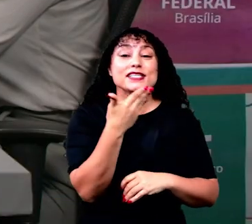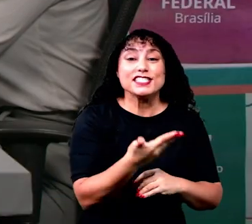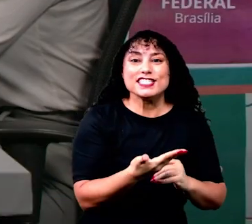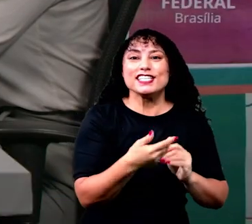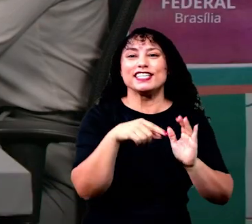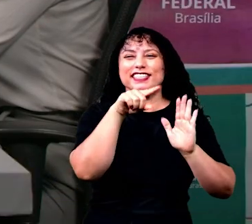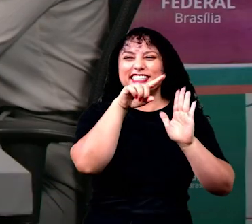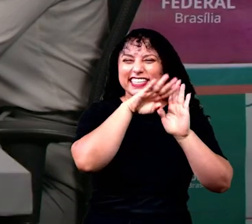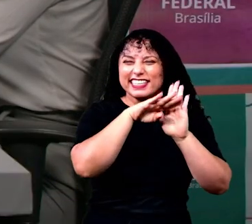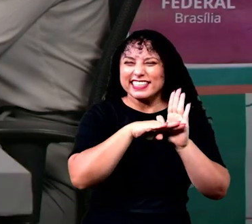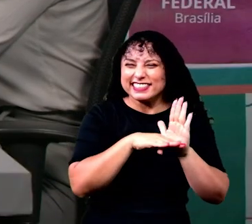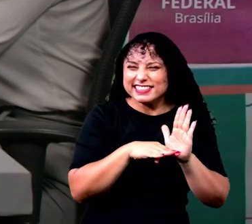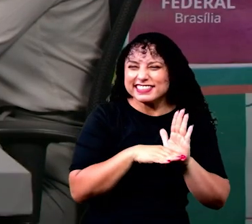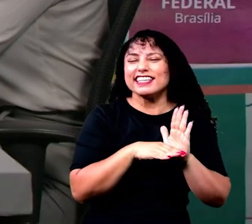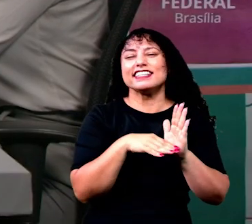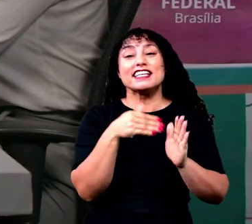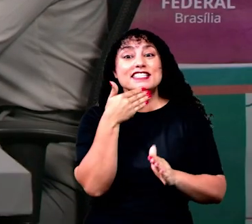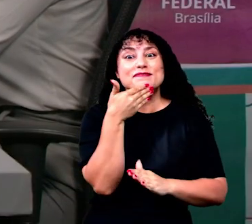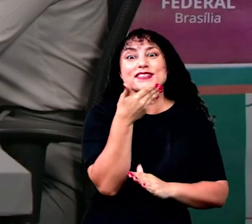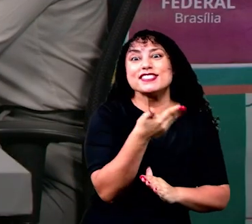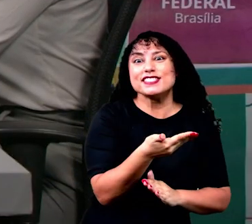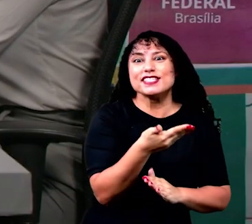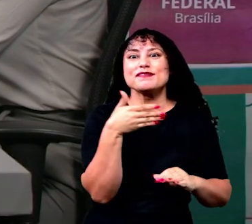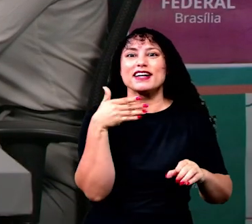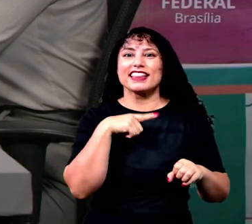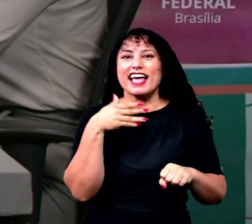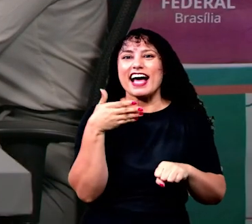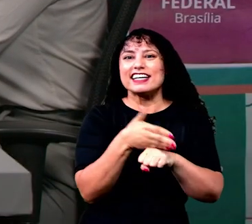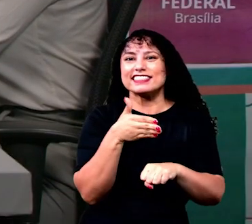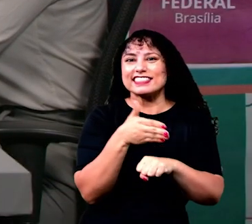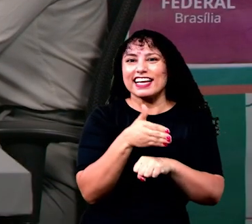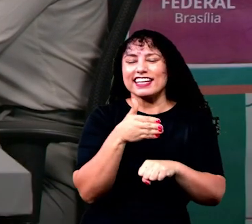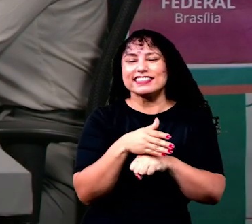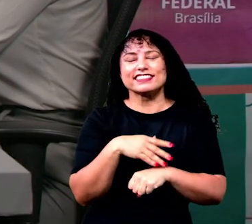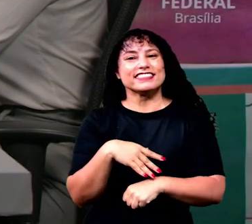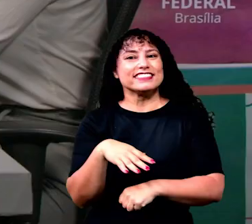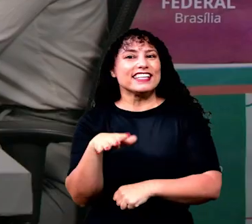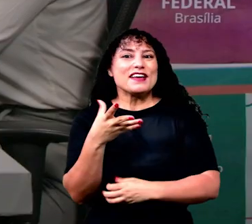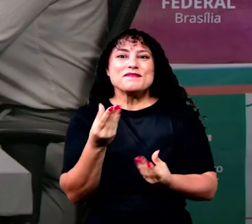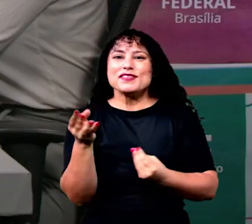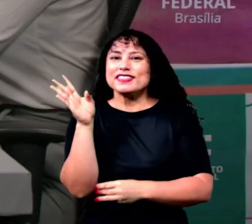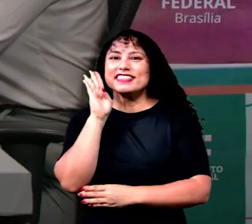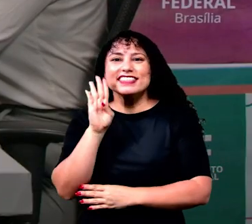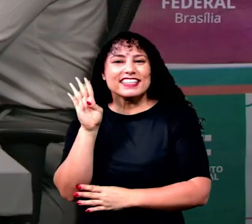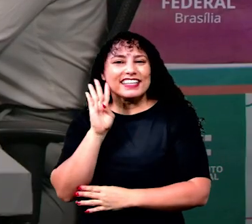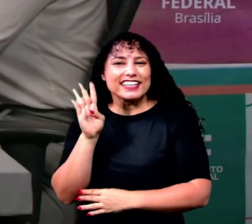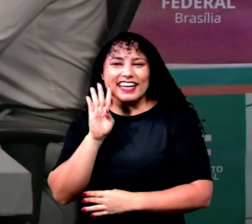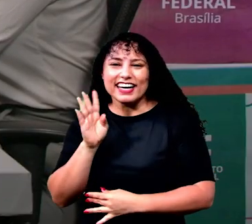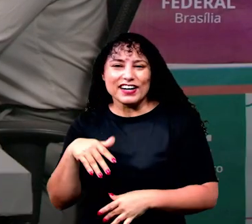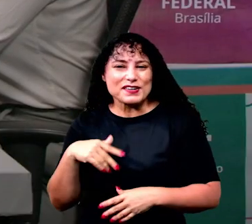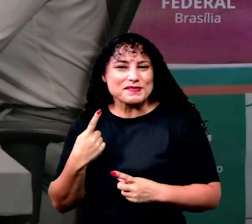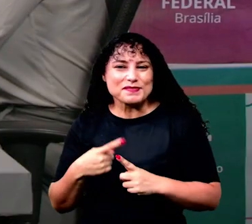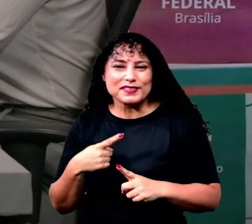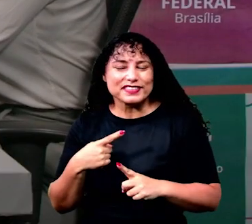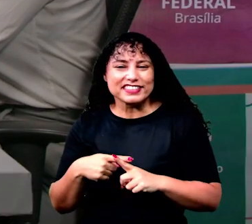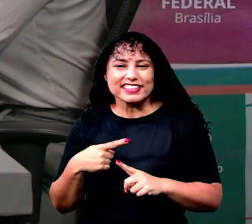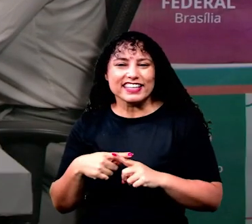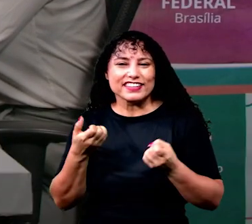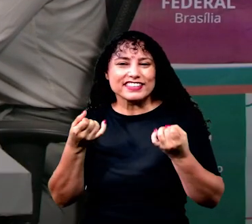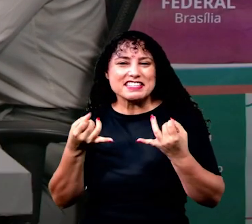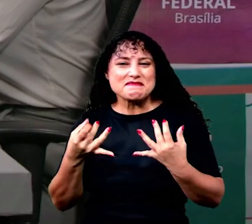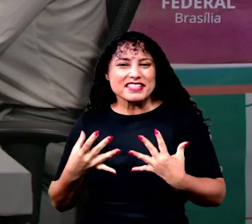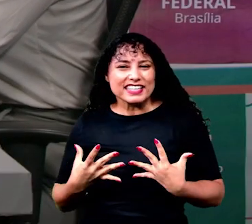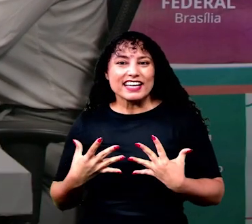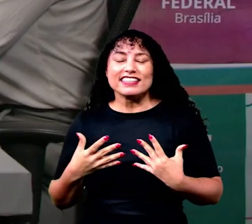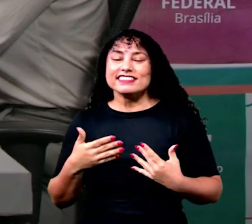pediram algumas receitas, inclusive, É. para eles terem acesso. Não, isso é muito bacana, porque, igual